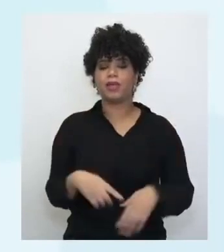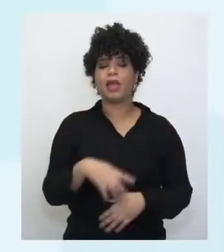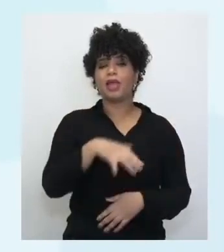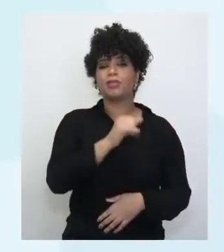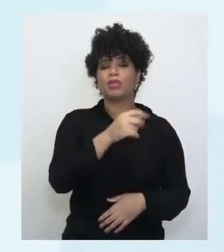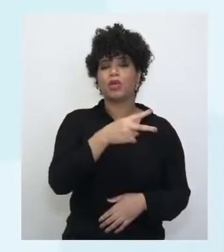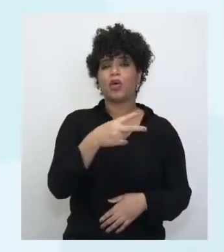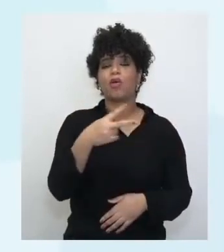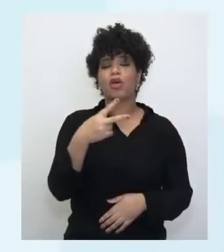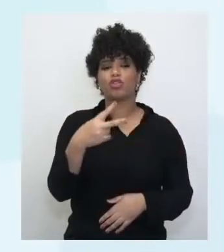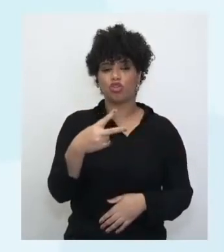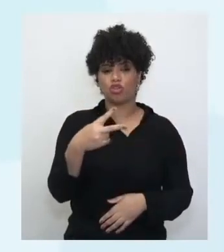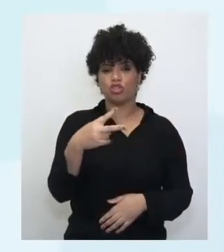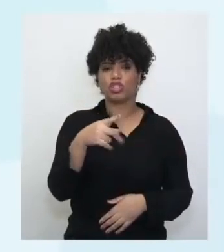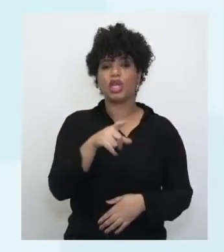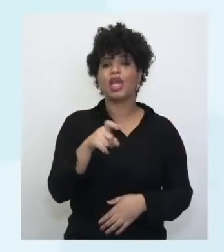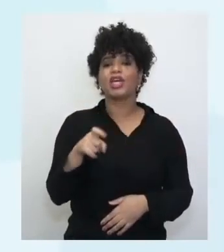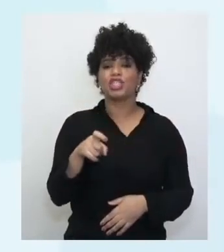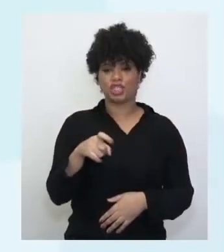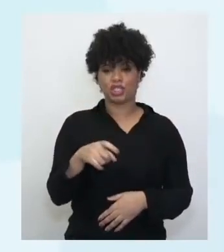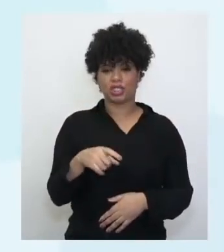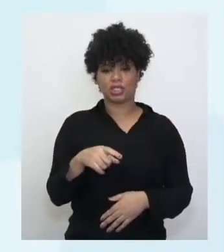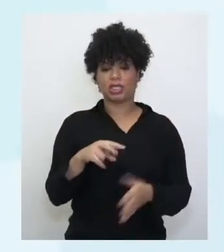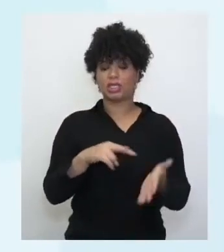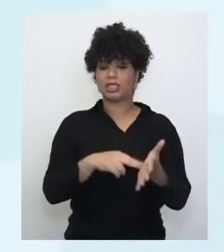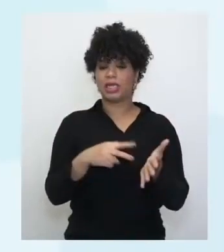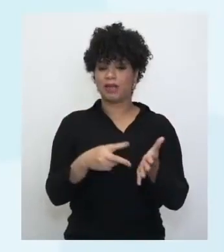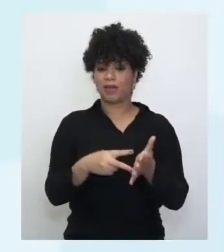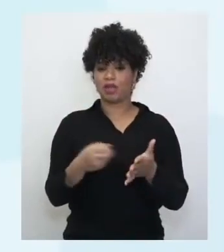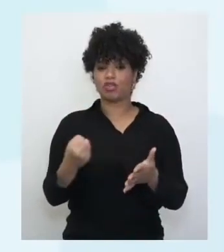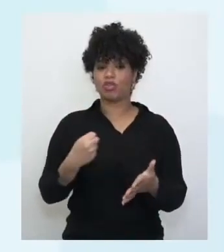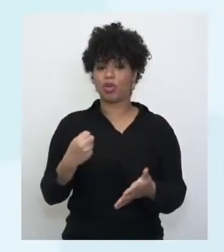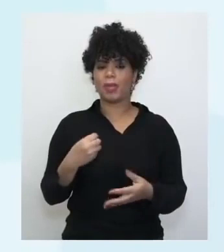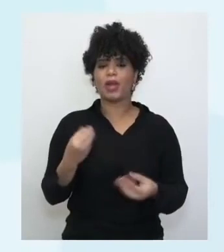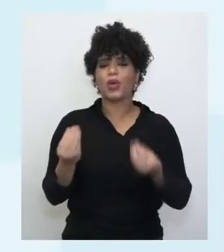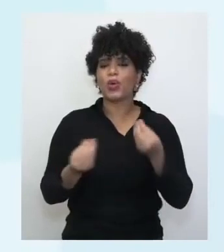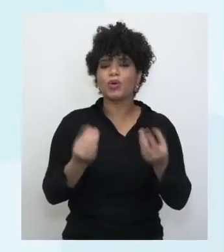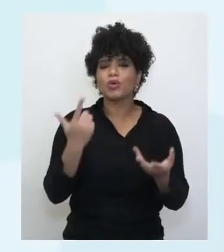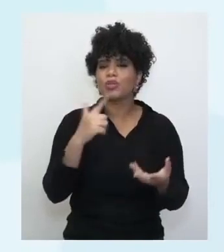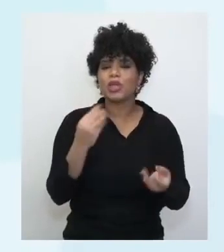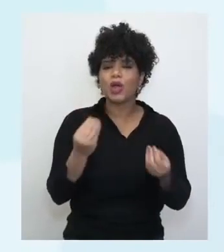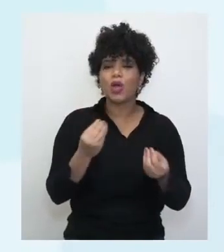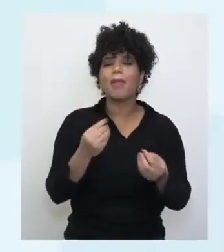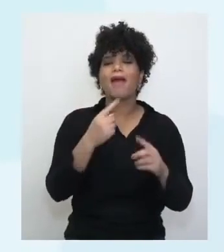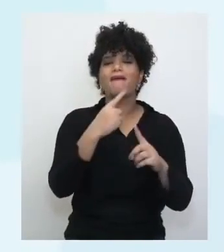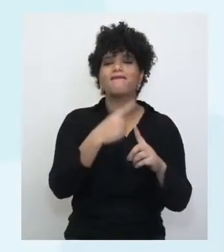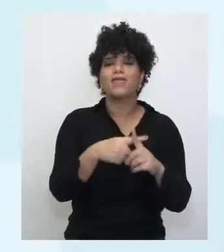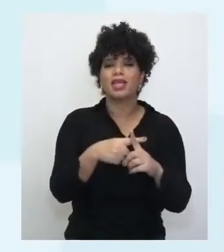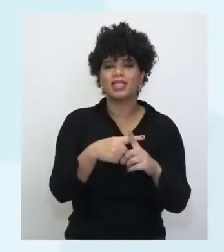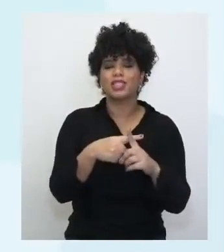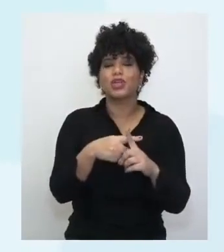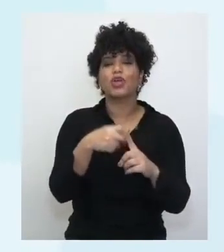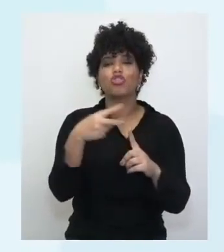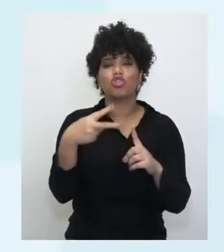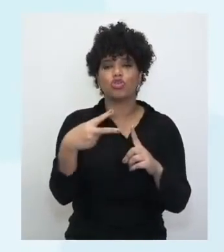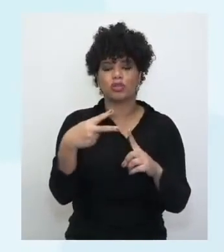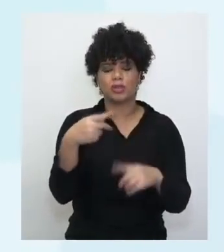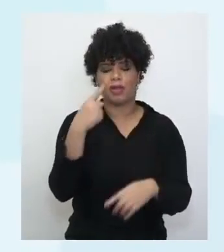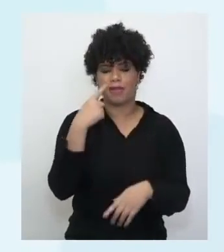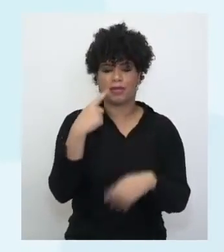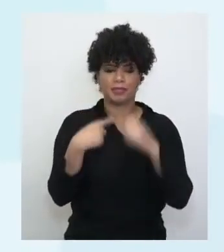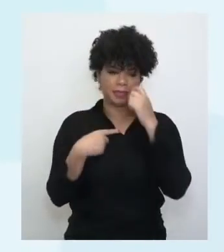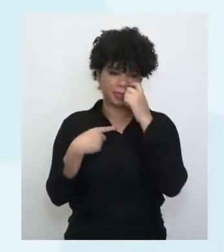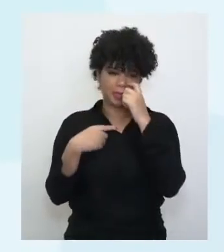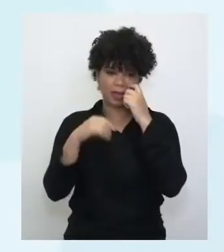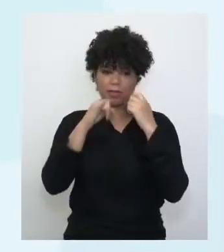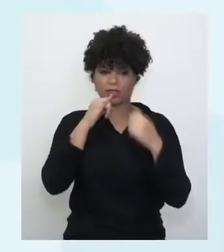a 2x. Significa que cada valor de y foi obtido multiplicando x por 2. Ó, vamos ver um ponto aqui, ó. Se o